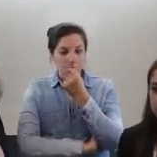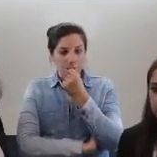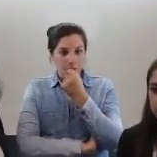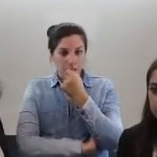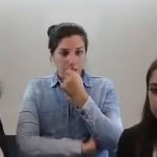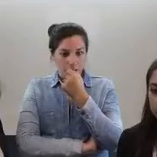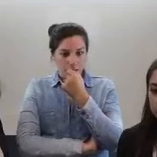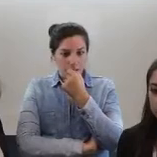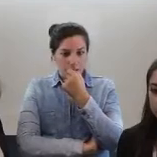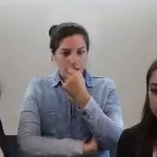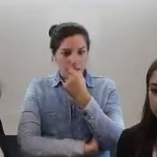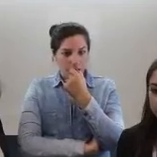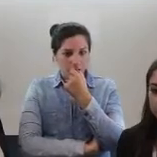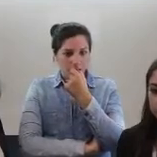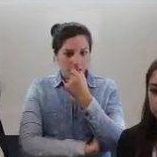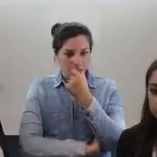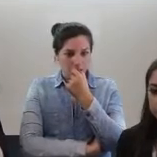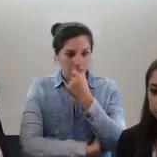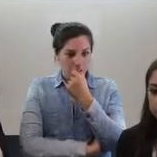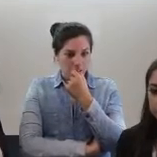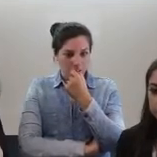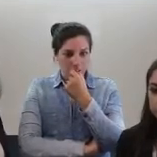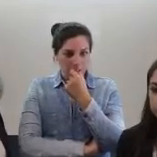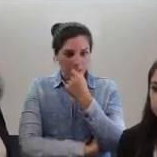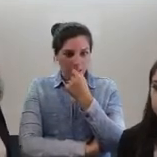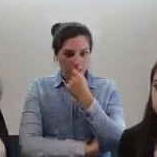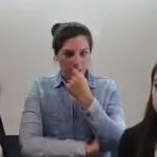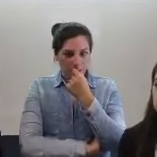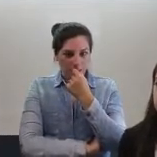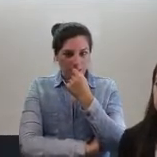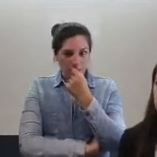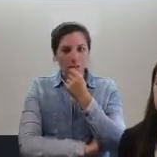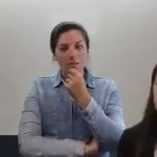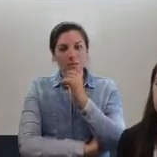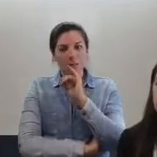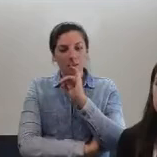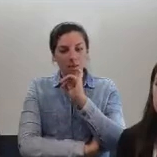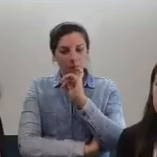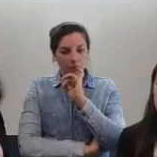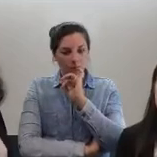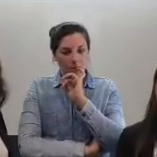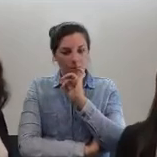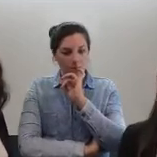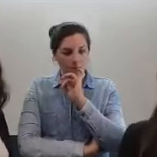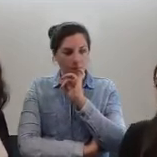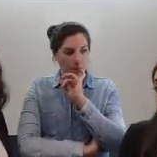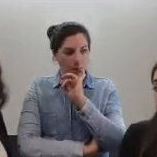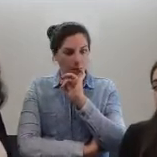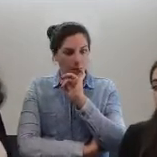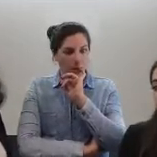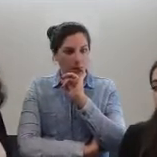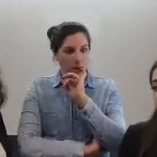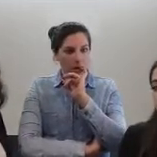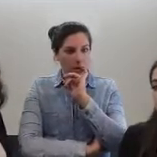assim. Aí pronto, aí vai abrir aqui e vai pedir para você baixar o arquivo em PDF. Que legal. Geralmente os artigos que a